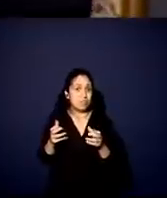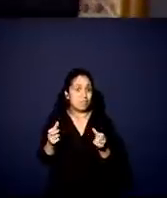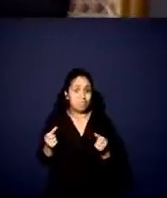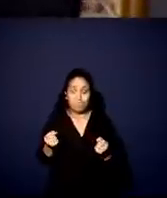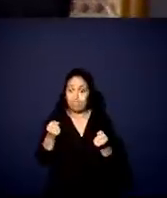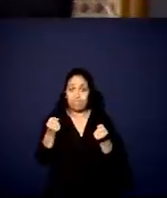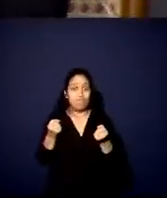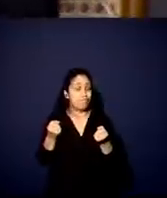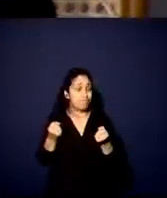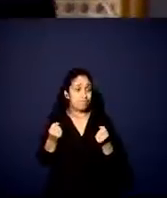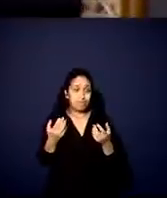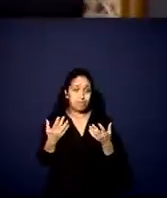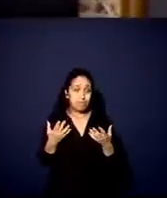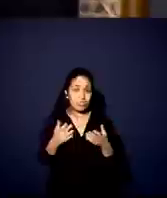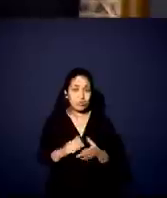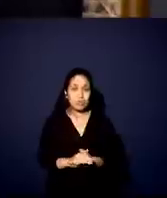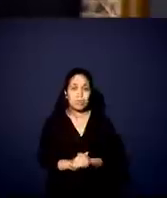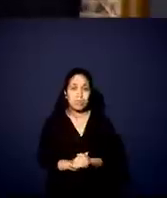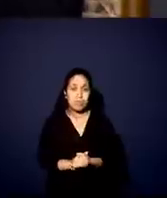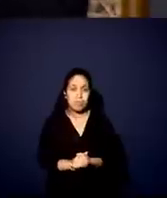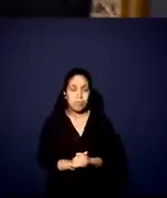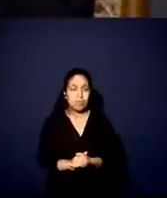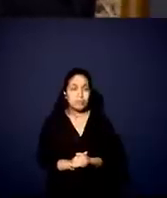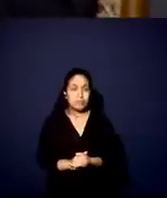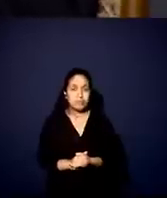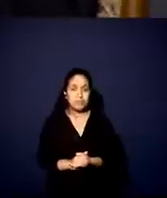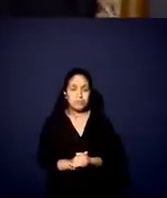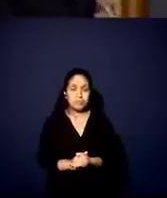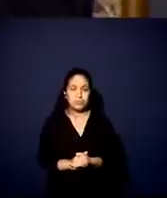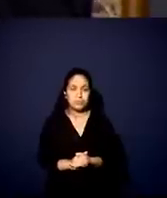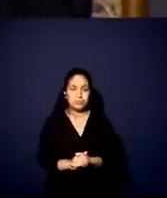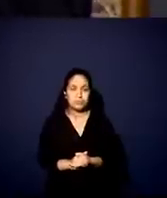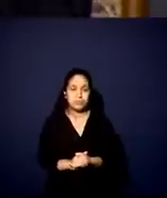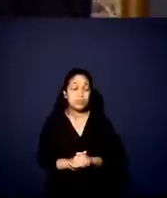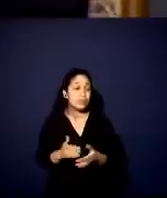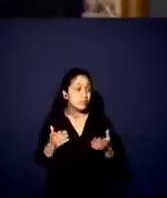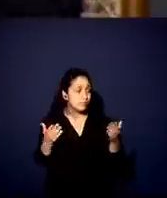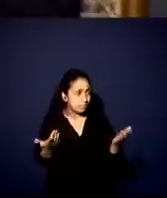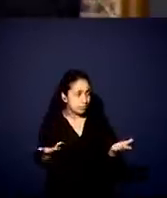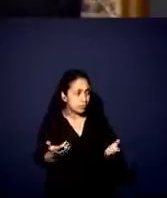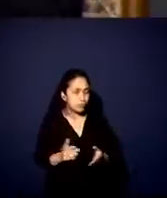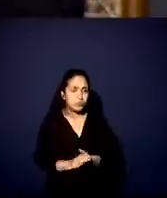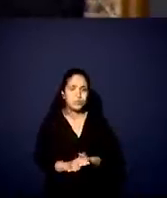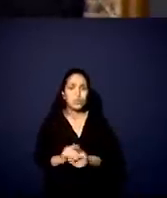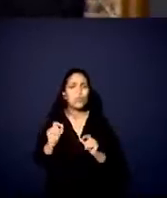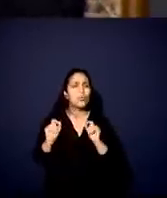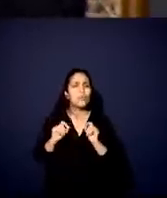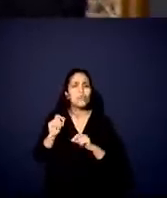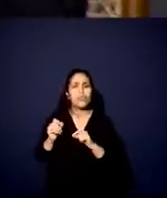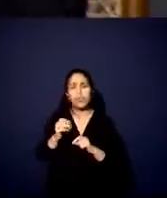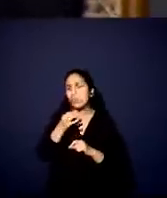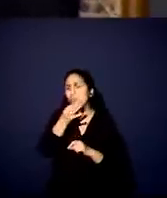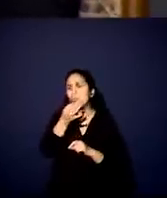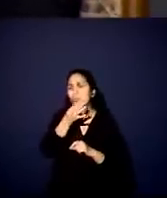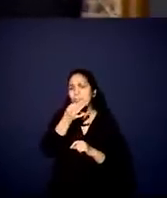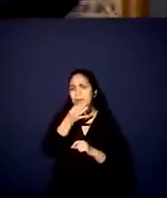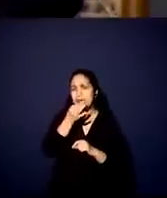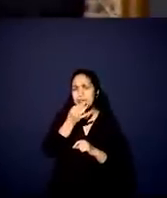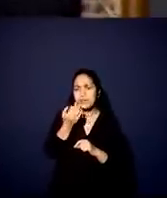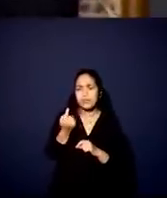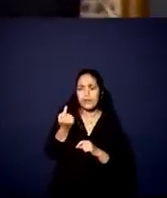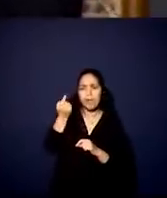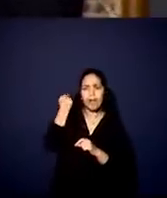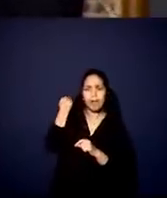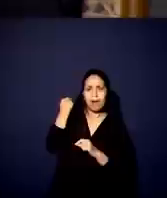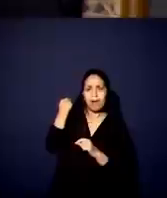fã é enorme tá então o que que foi o argumento no começo para